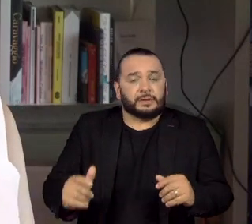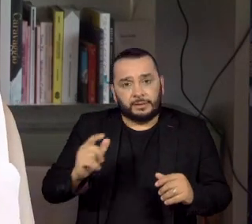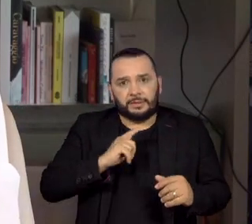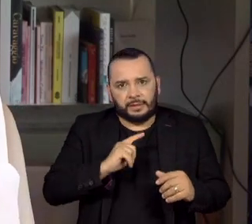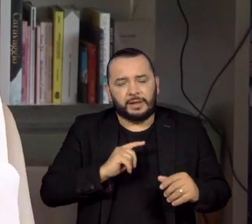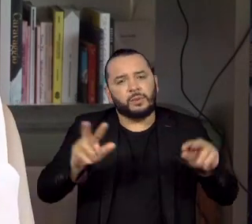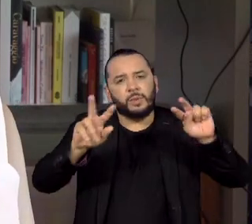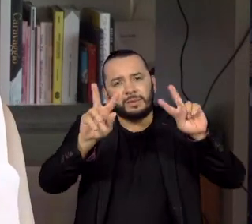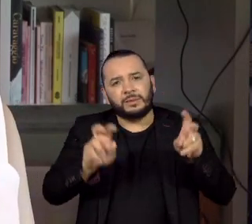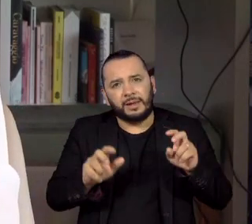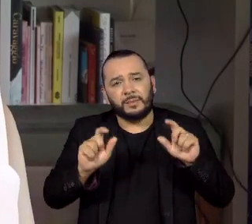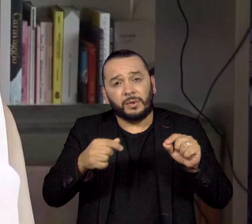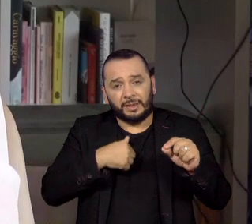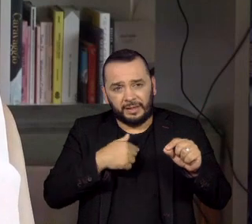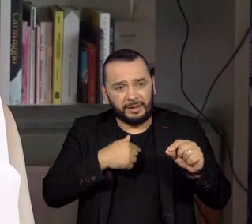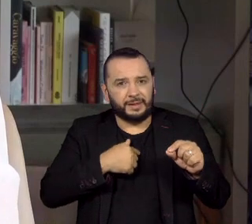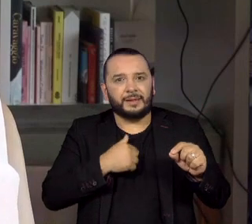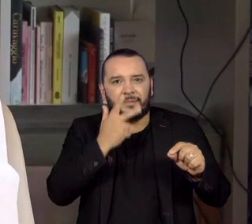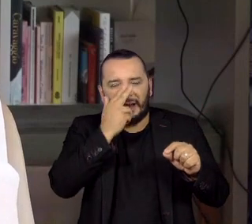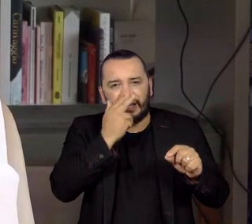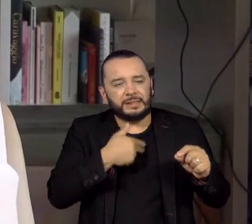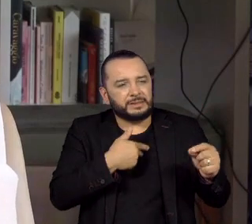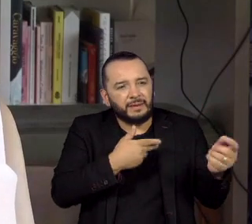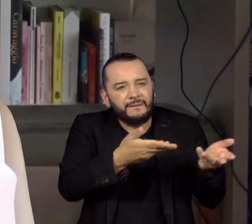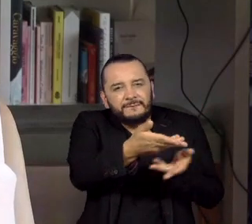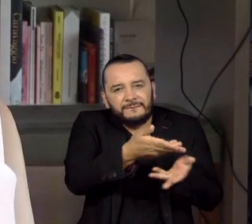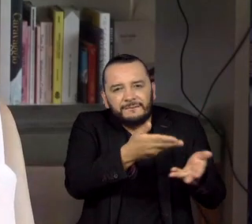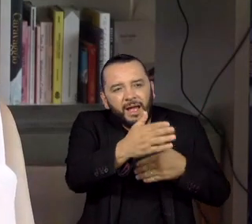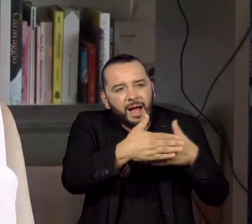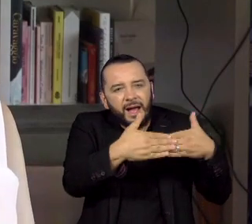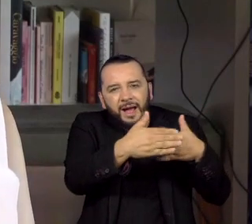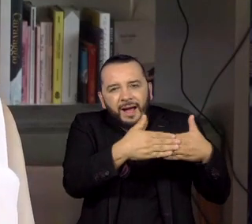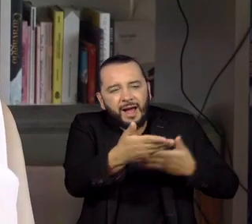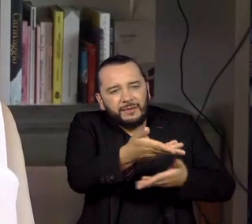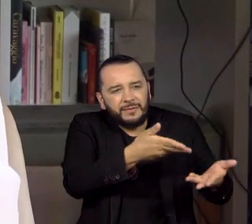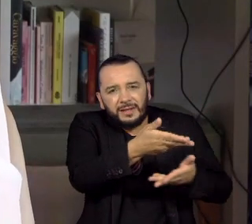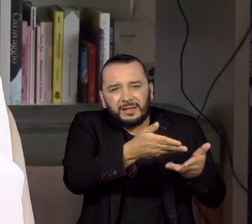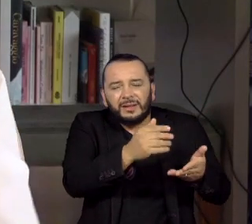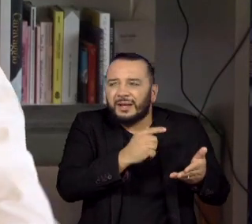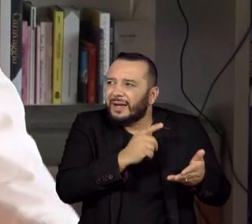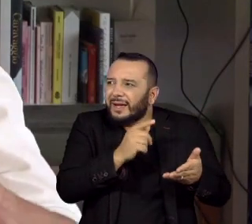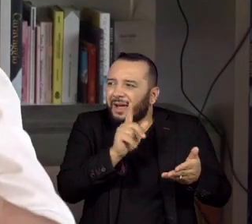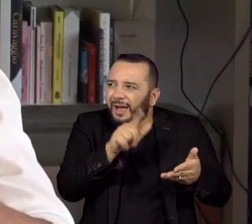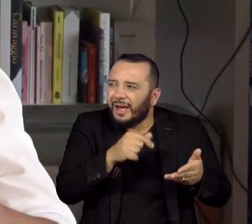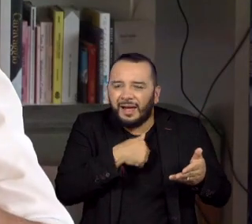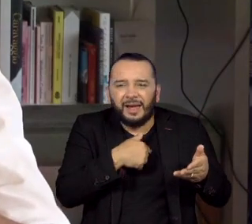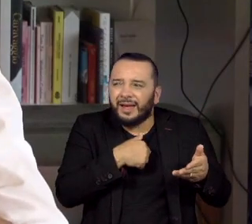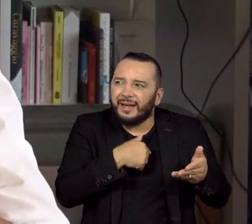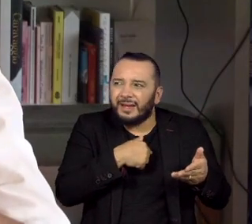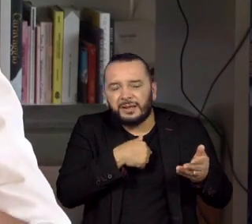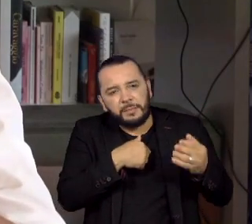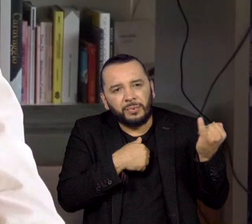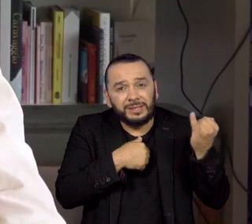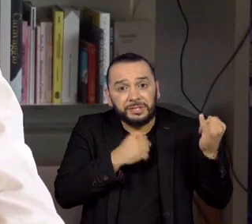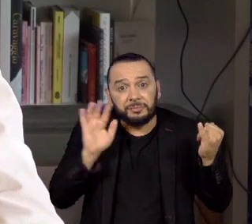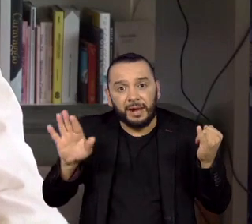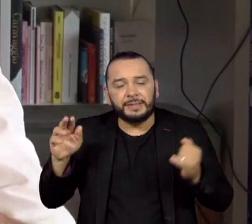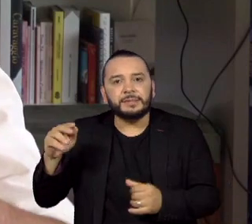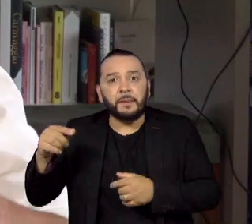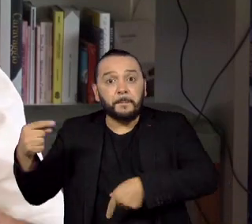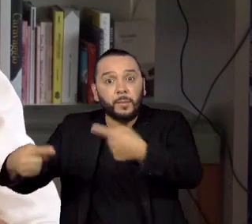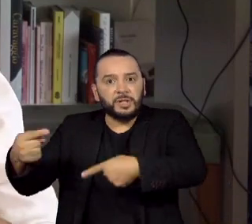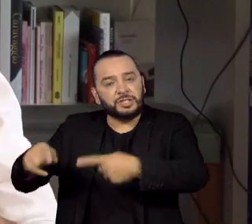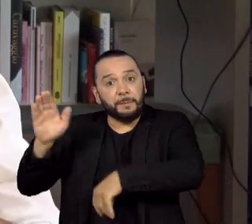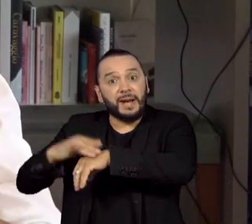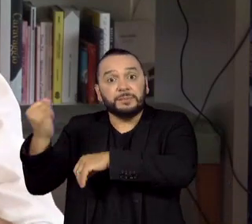peça, né? A trilha política é muito maior, mas eu acho que para mim ela é muito importante. Eu acho ela muito importante porque ali nesse debate amoroso, ali